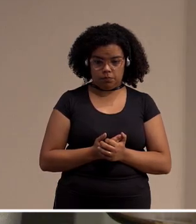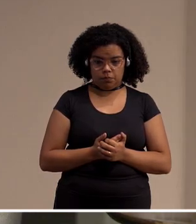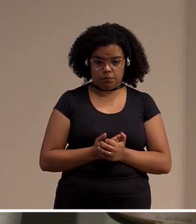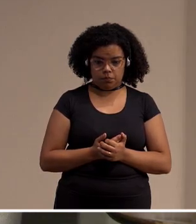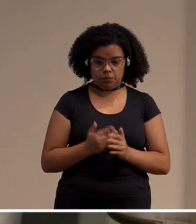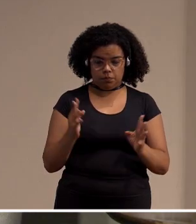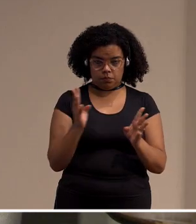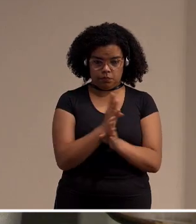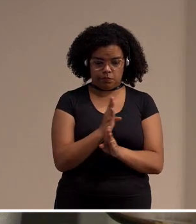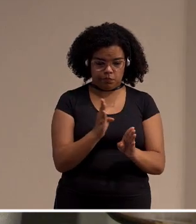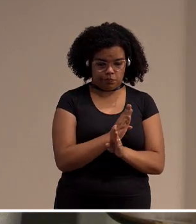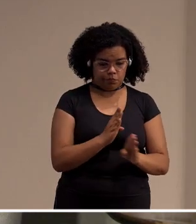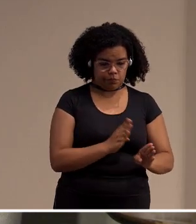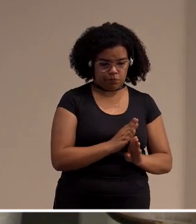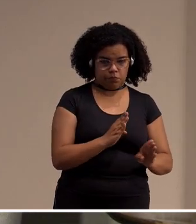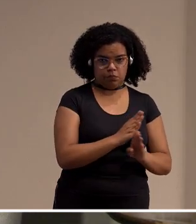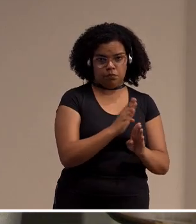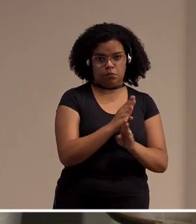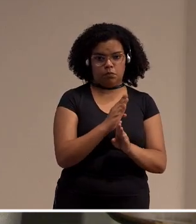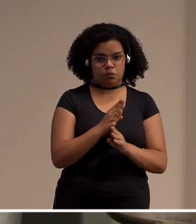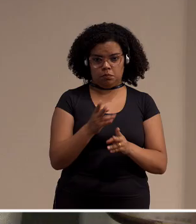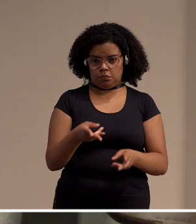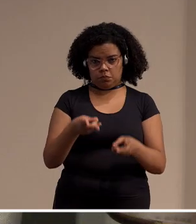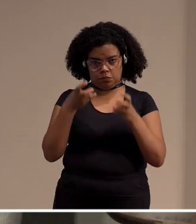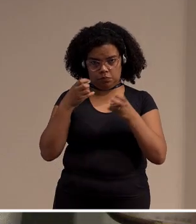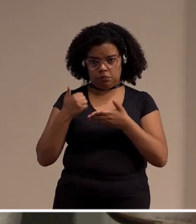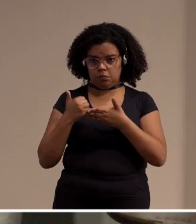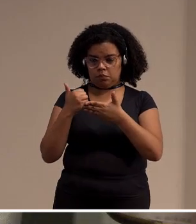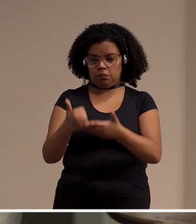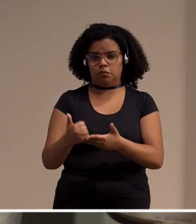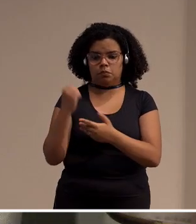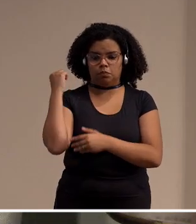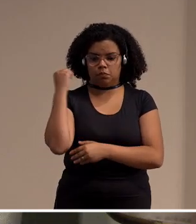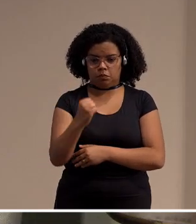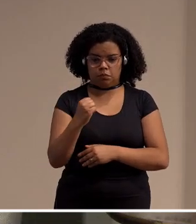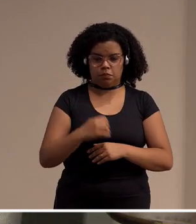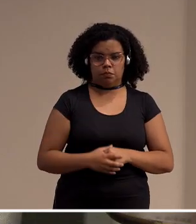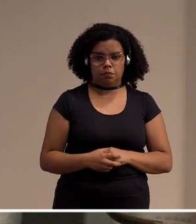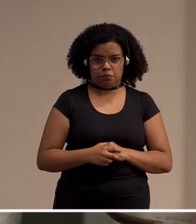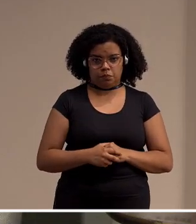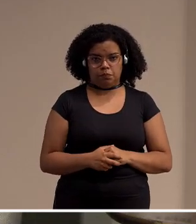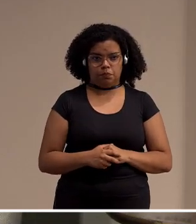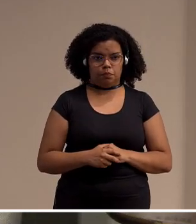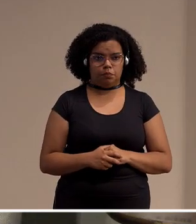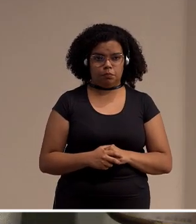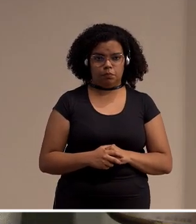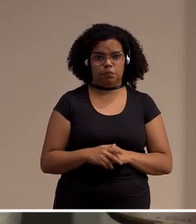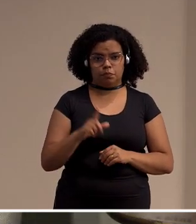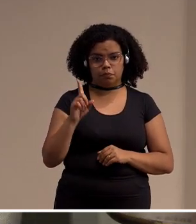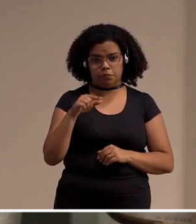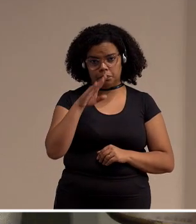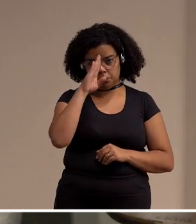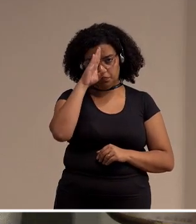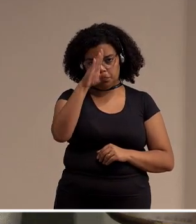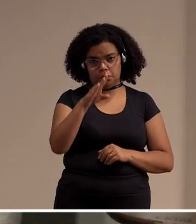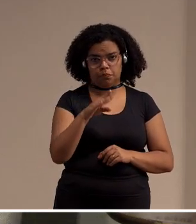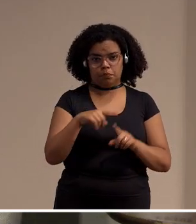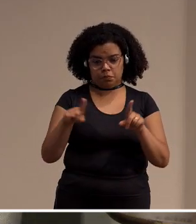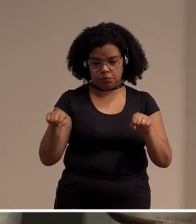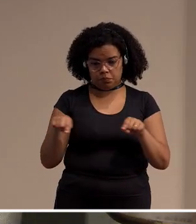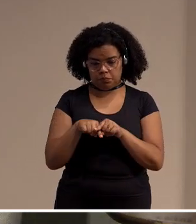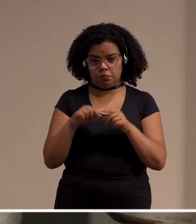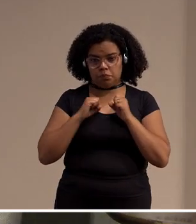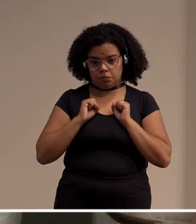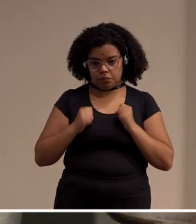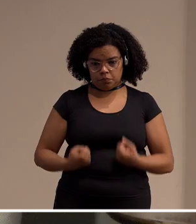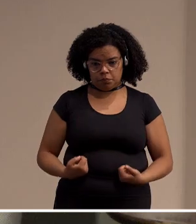que eles não percebam que estão sendo conduzidos para a morte, né? Ela é uma militante pelo abate humanitário,